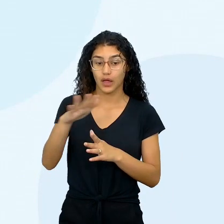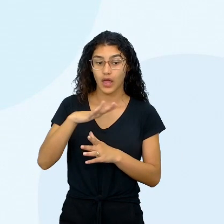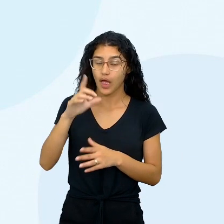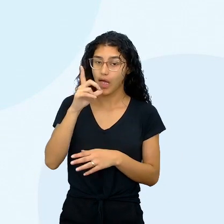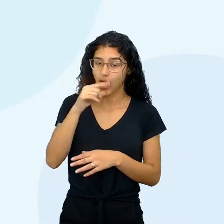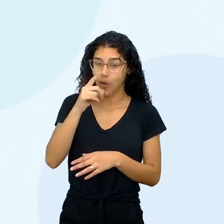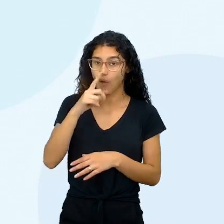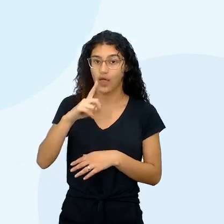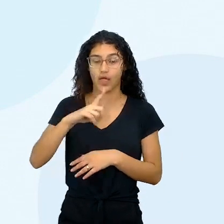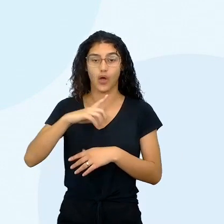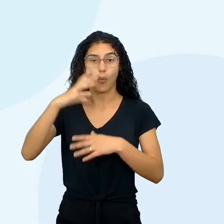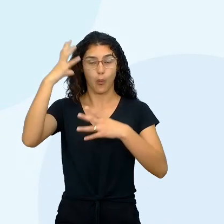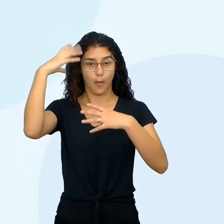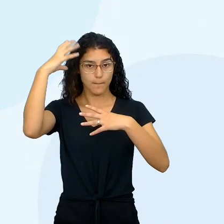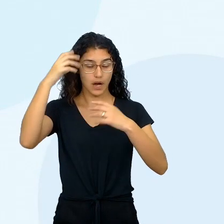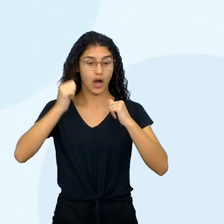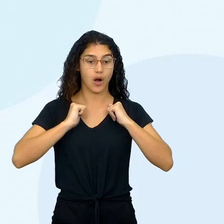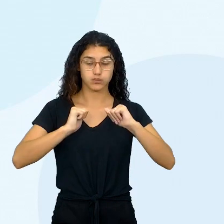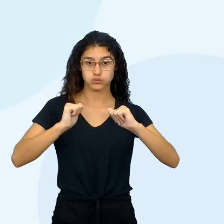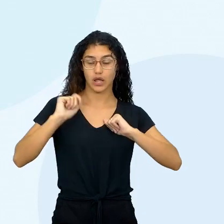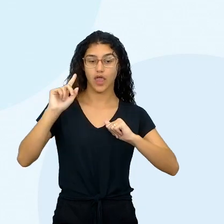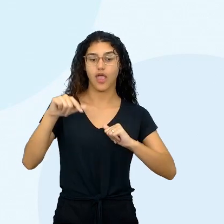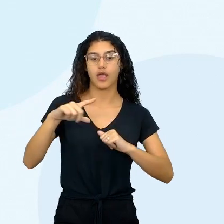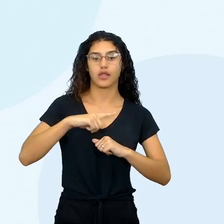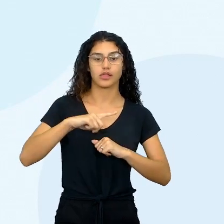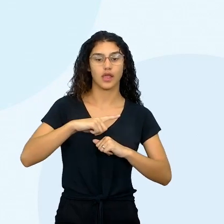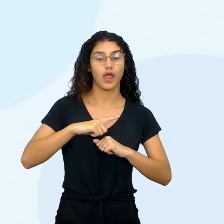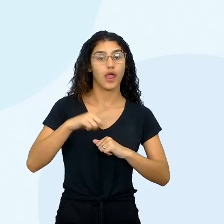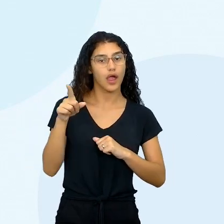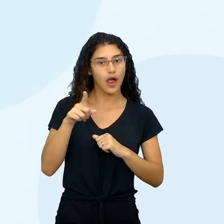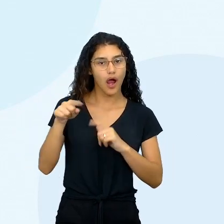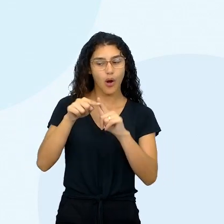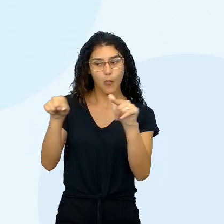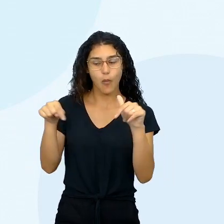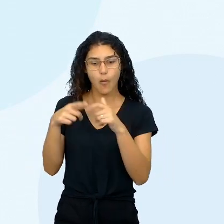você está tomando banho é a água que vem lá da represa. Ele, nossa,